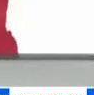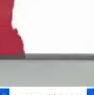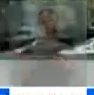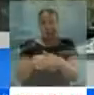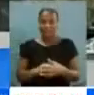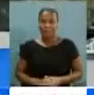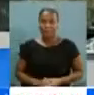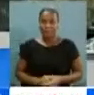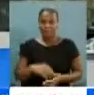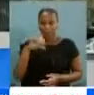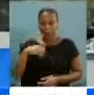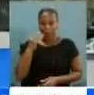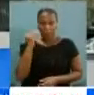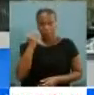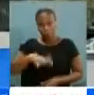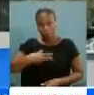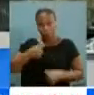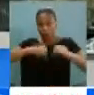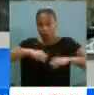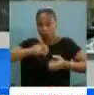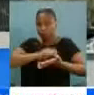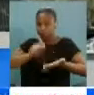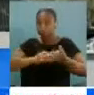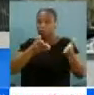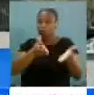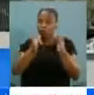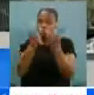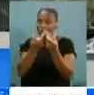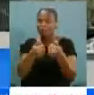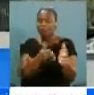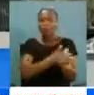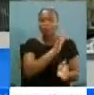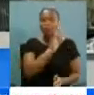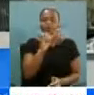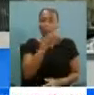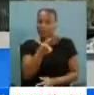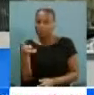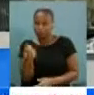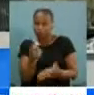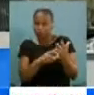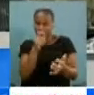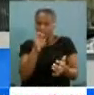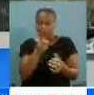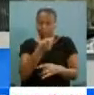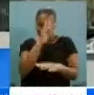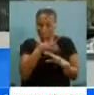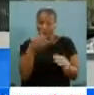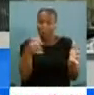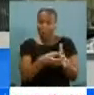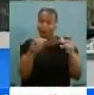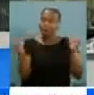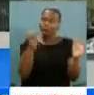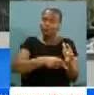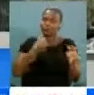Muito boa noite. Cabo Verde e Banco Mundial assinam um acordo de ajuda orçamental no montante de 40 milhões de dólares, ato que marca o regresso